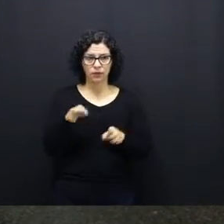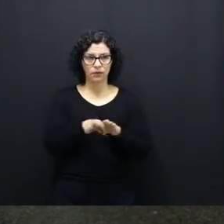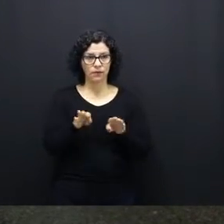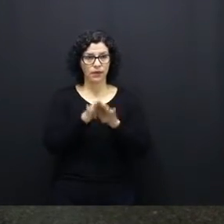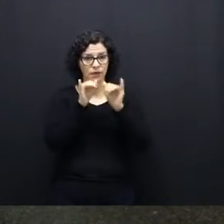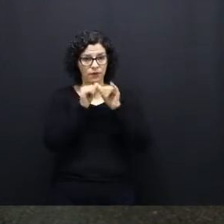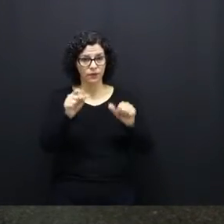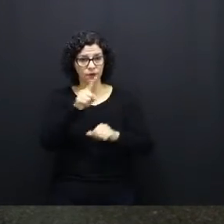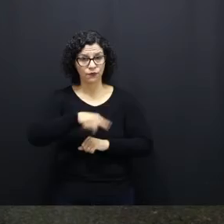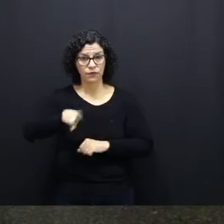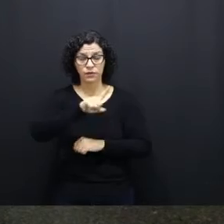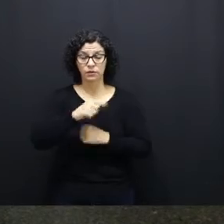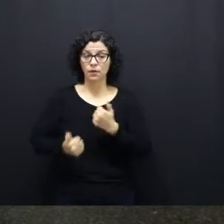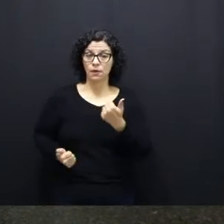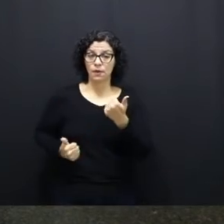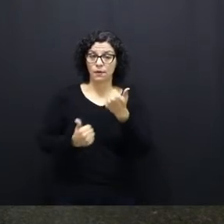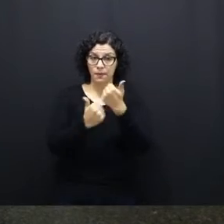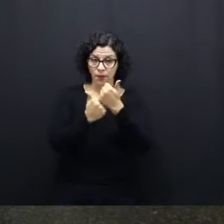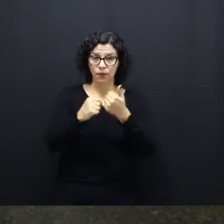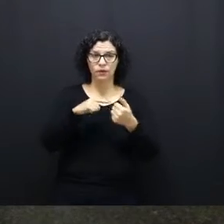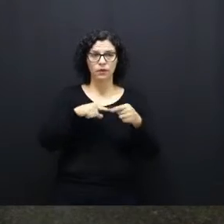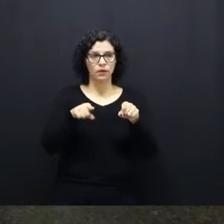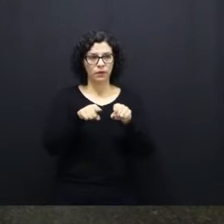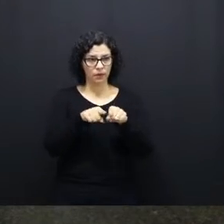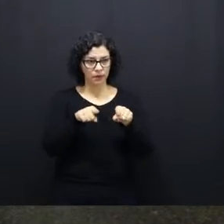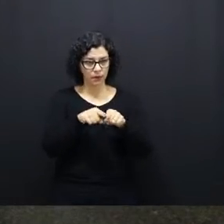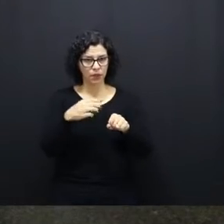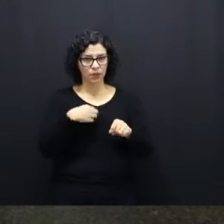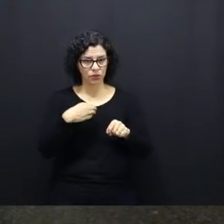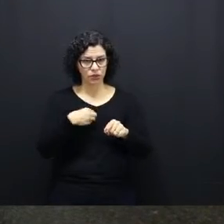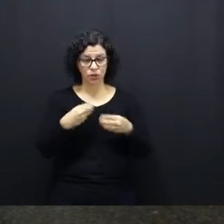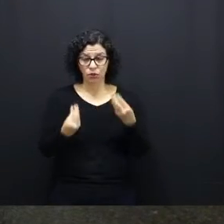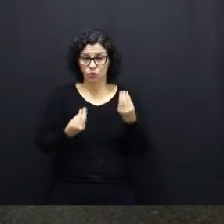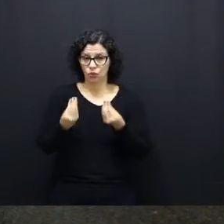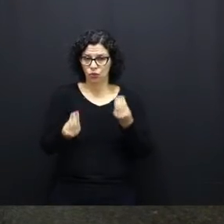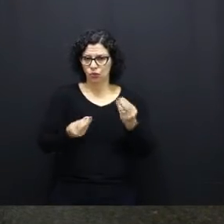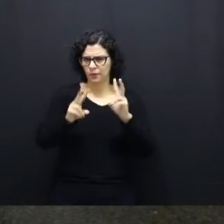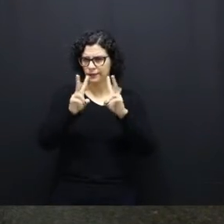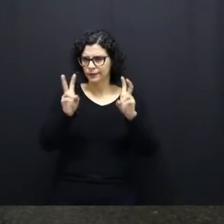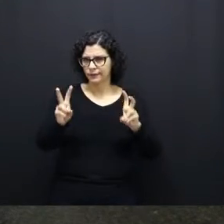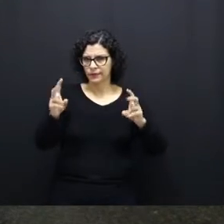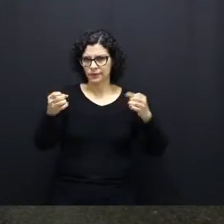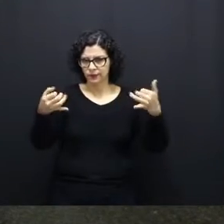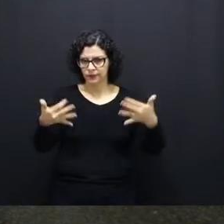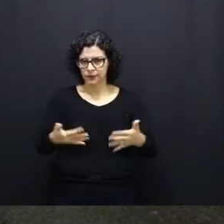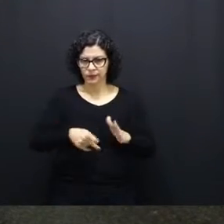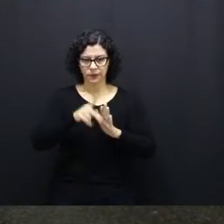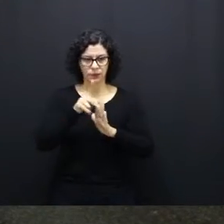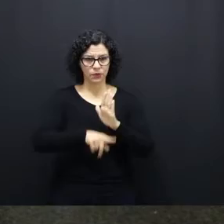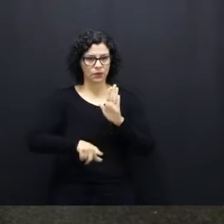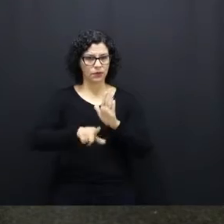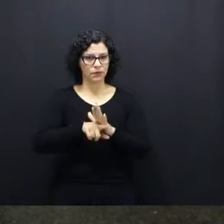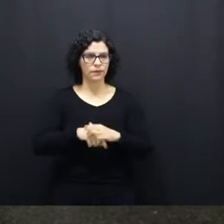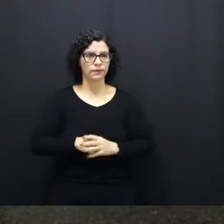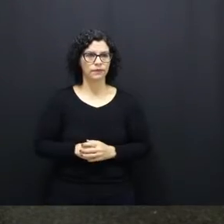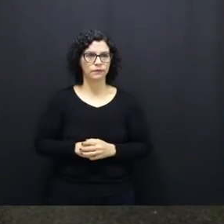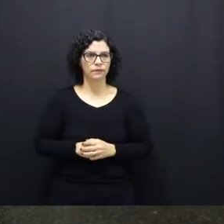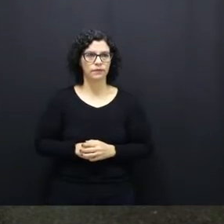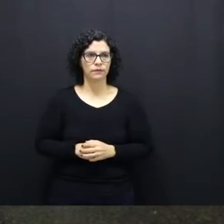e já declararam aqui o meu apoio com relação a esse a essa a essa tratativa a esse projeto